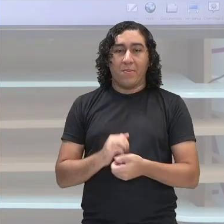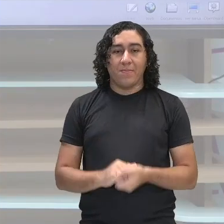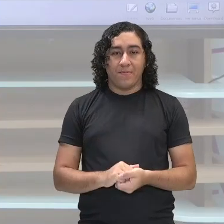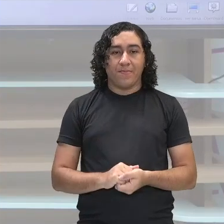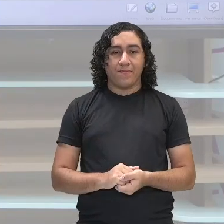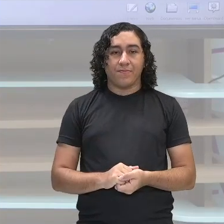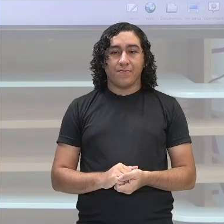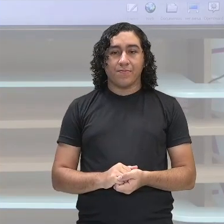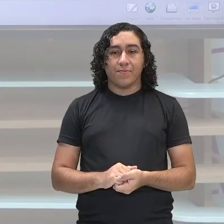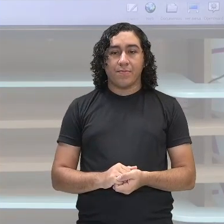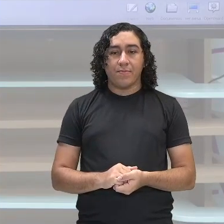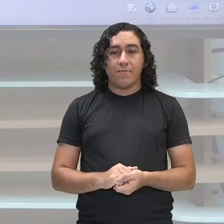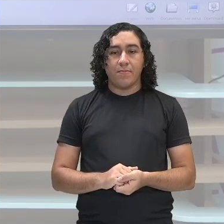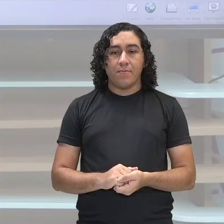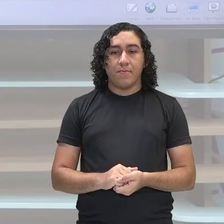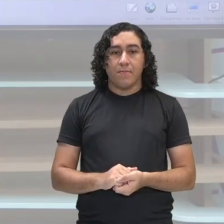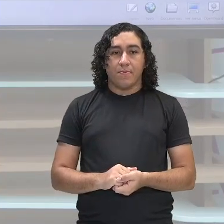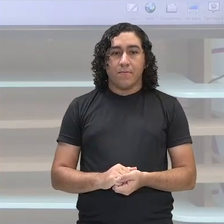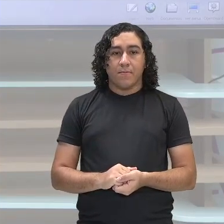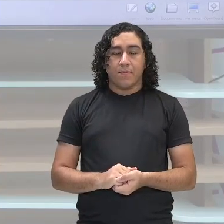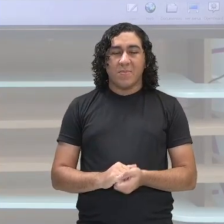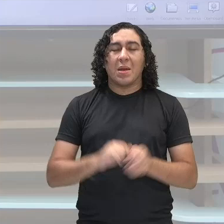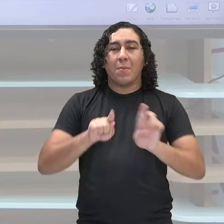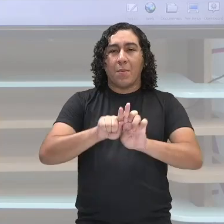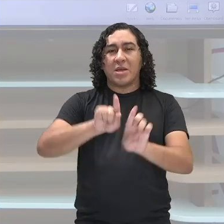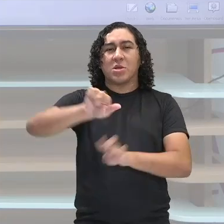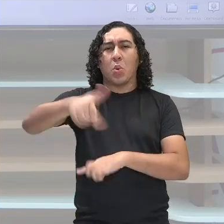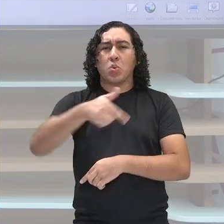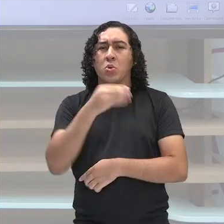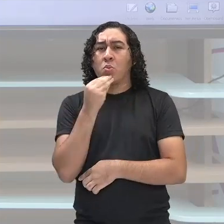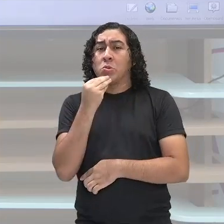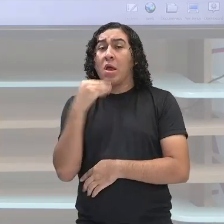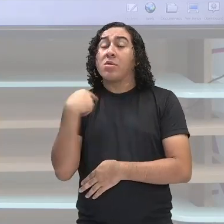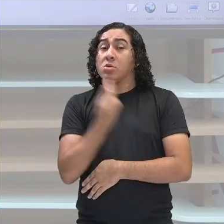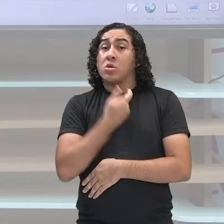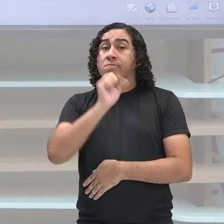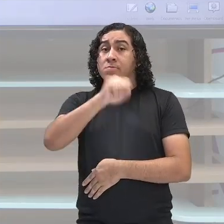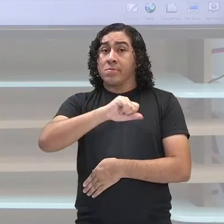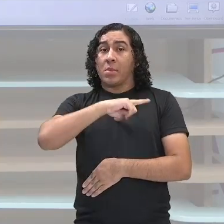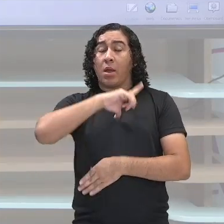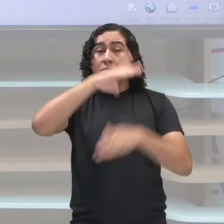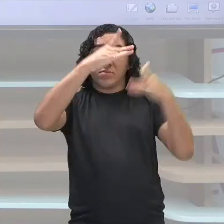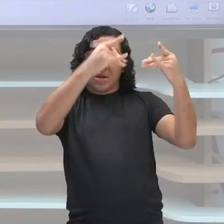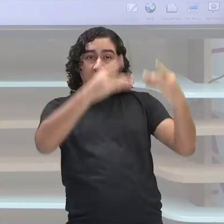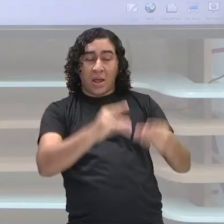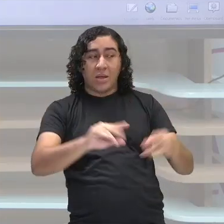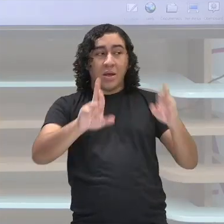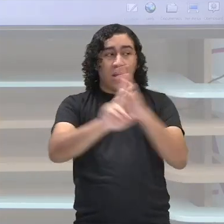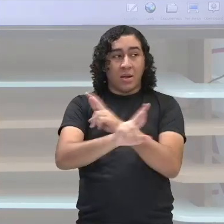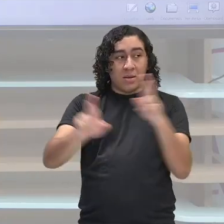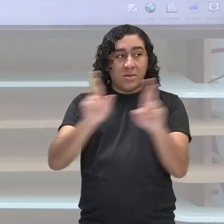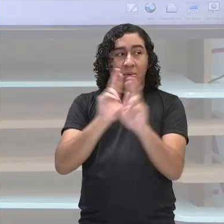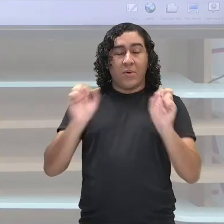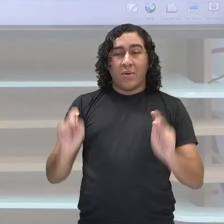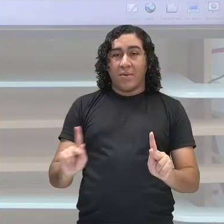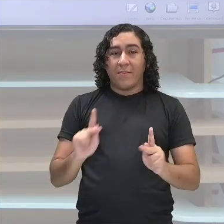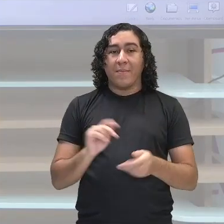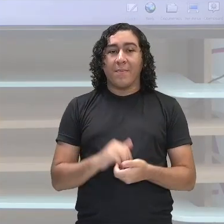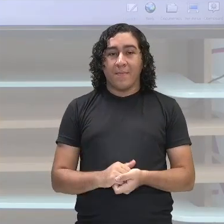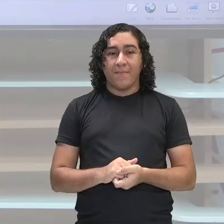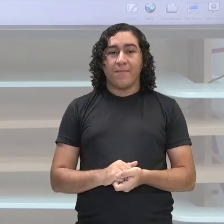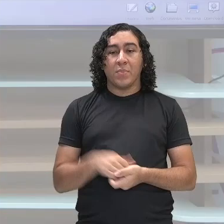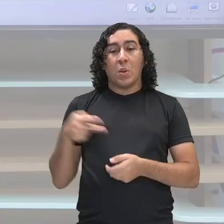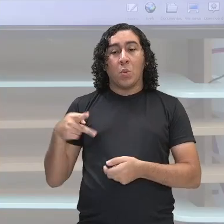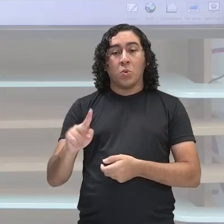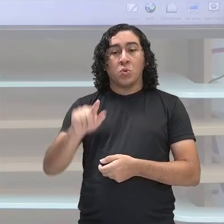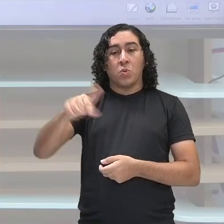bom? Mas no momento oportuno a gente vai trabalhar sim essas relações aqui, bacana? Vamos seguindo